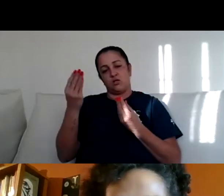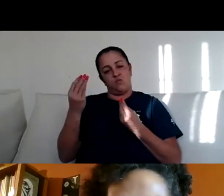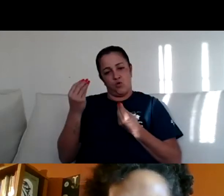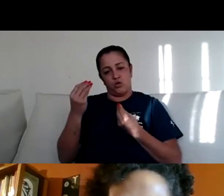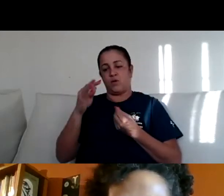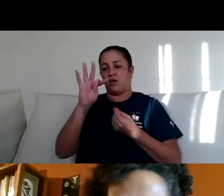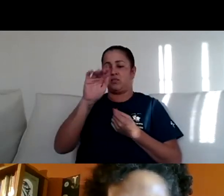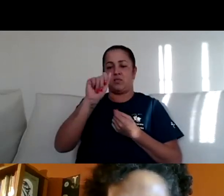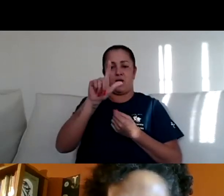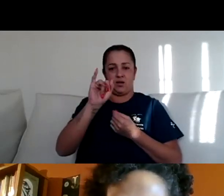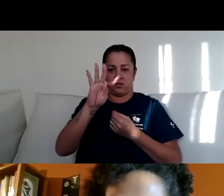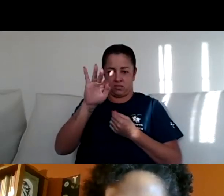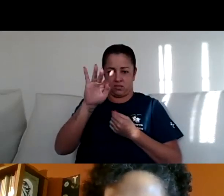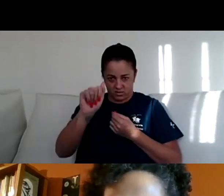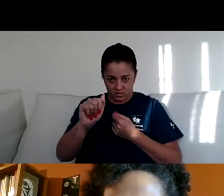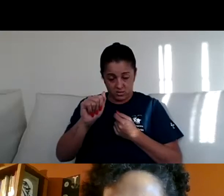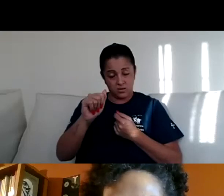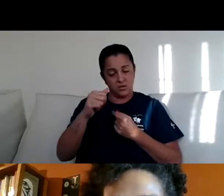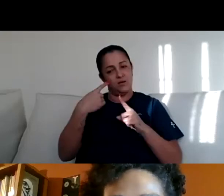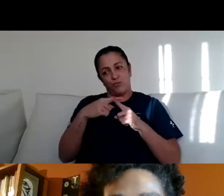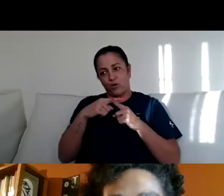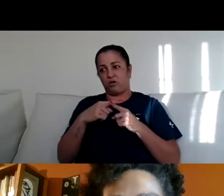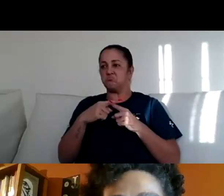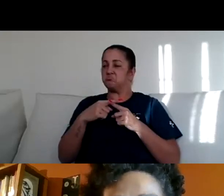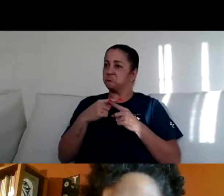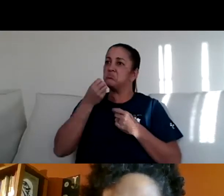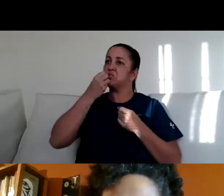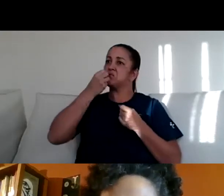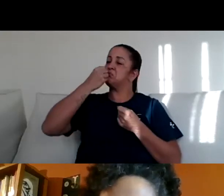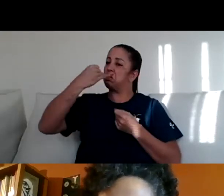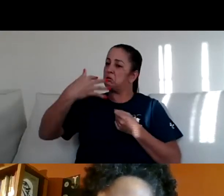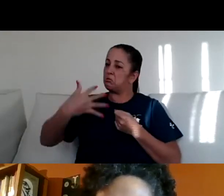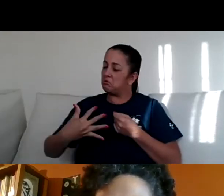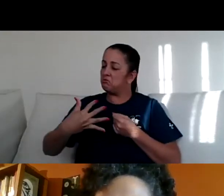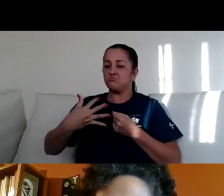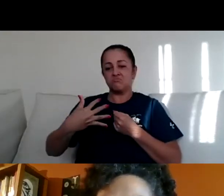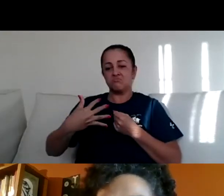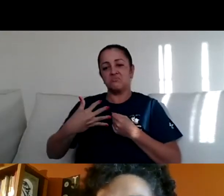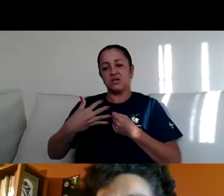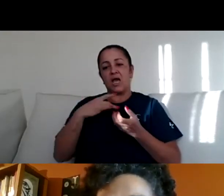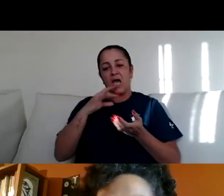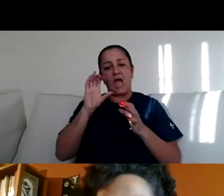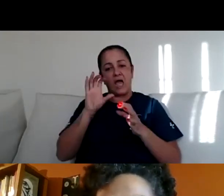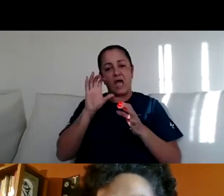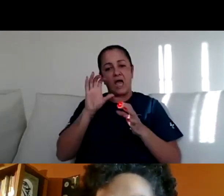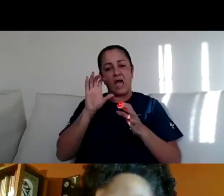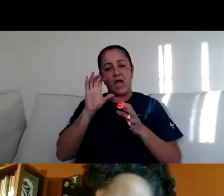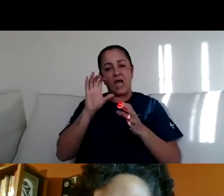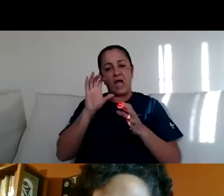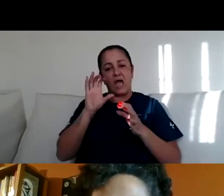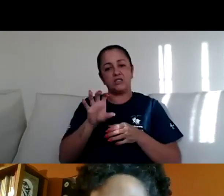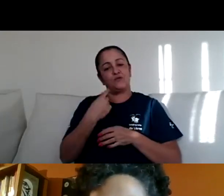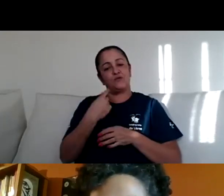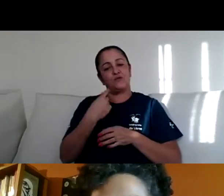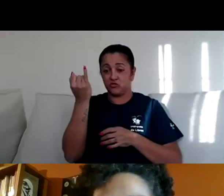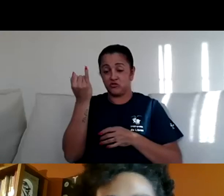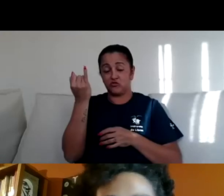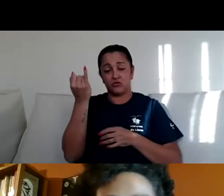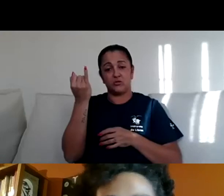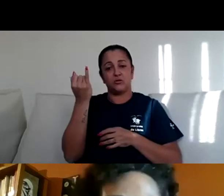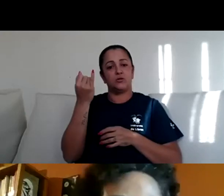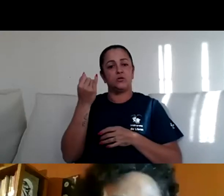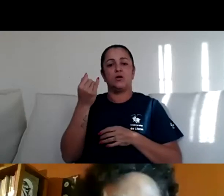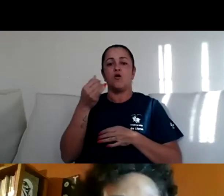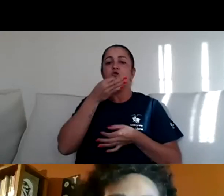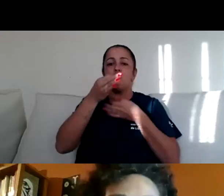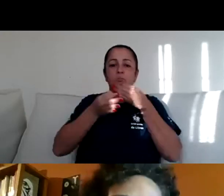Thalita, né, por esse relato, porque é isso, uma ação fundamental. E como a gente comentou um